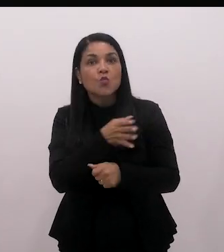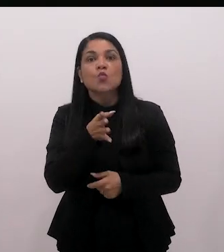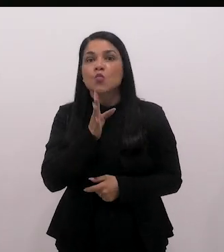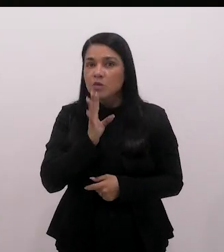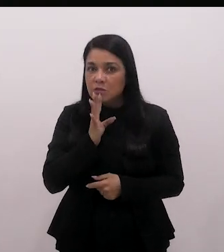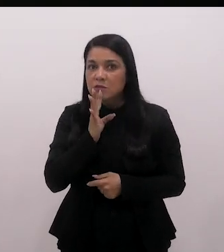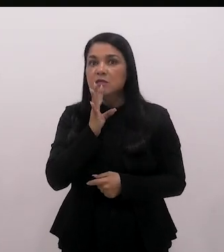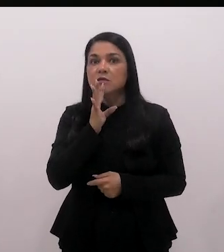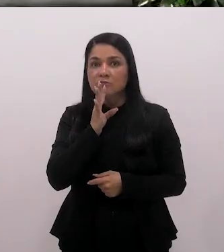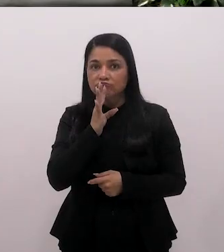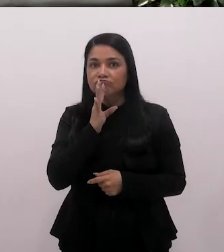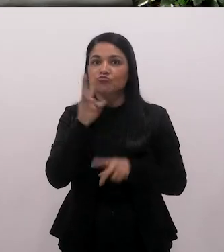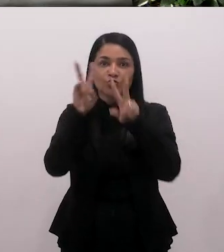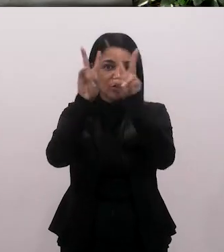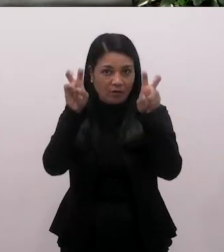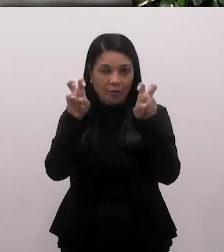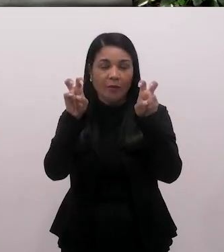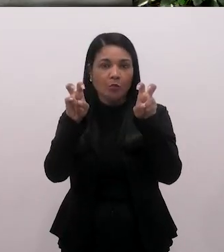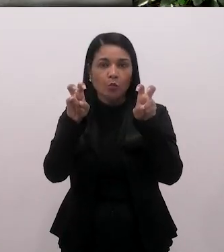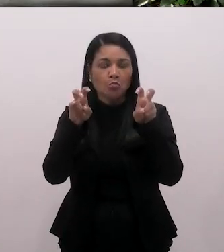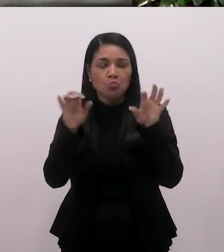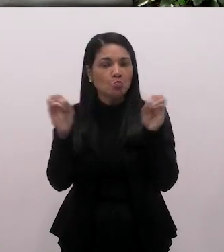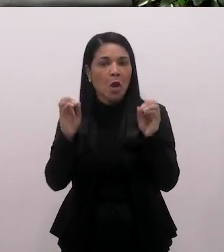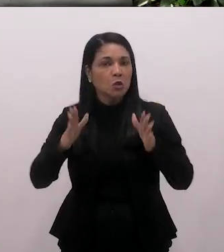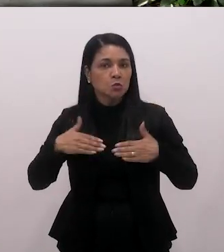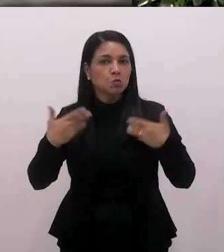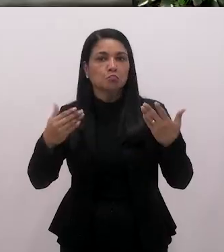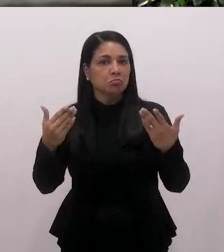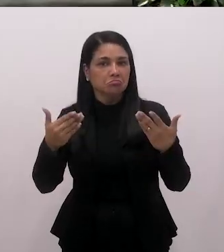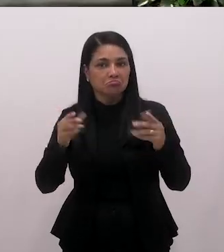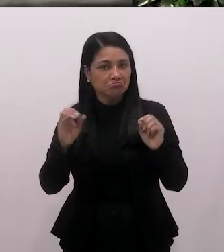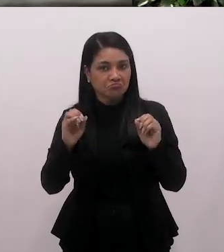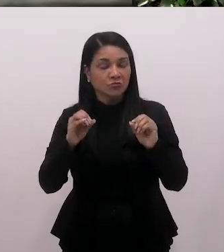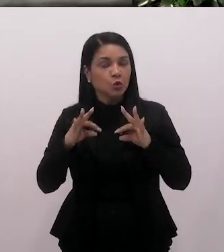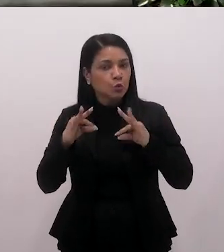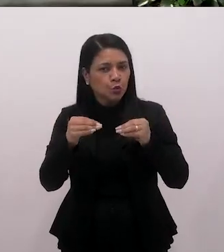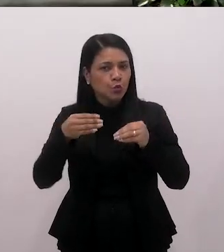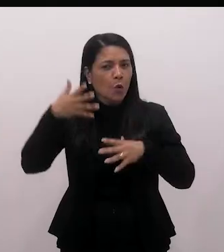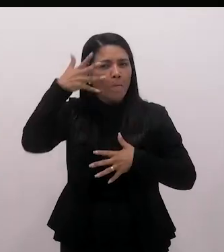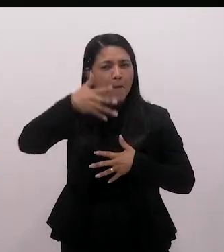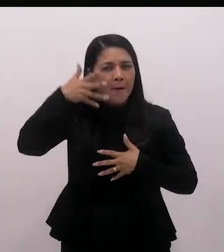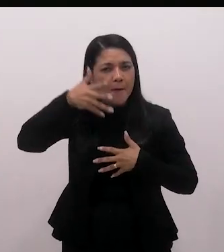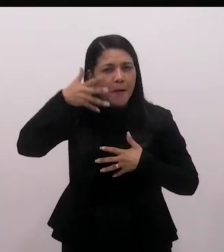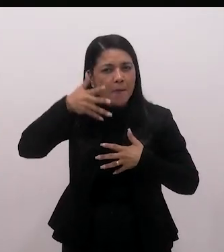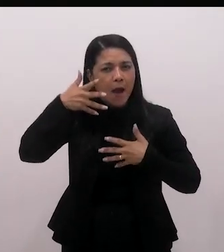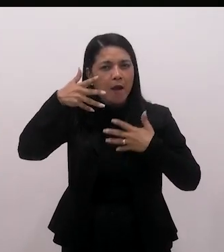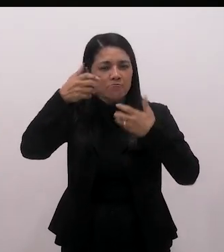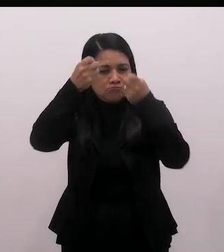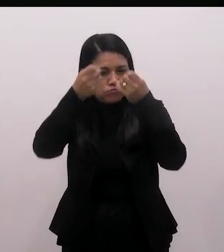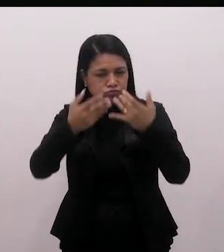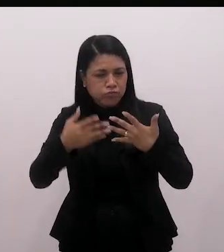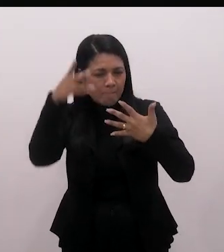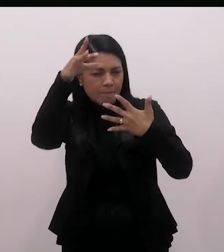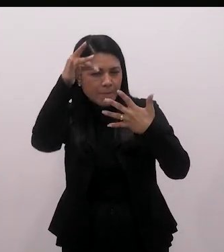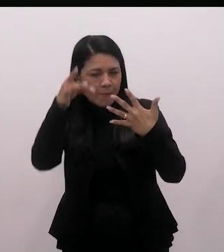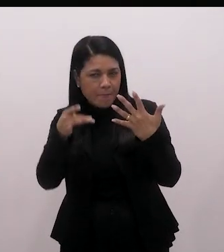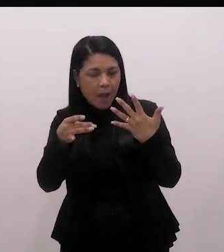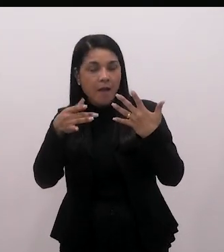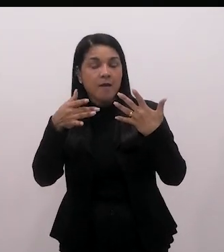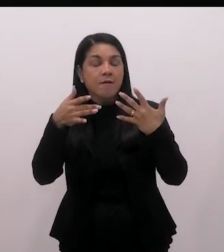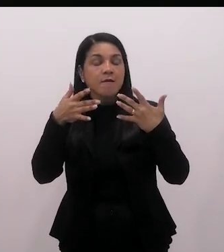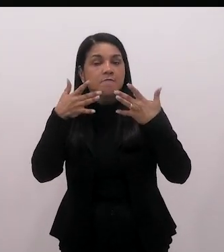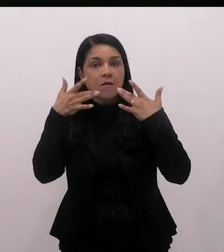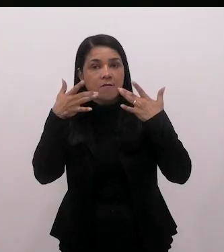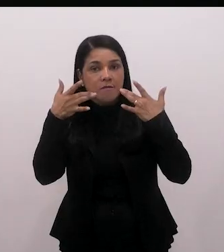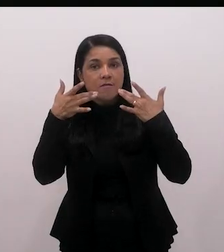do que eu estava falando. Sim, não era nenhum espanto para ninguém. Assim, tudo que eu estava falando, eu falei de alguma coisa muito específica, a gente fez